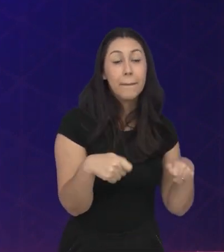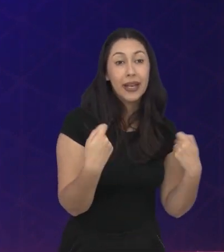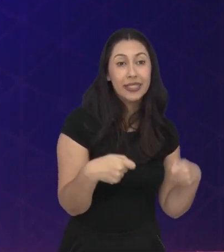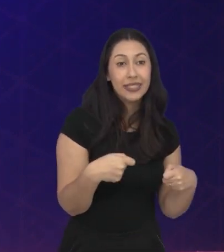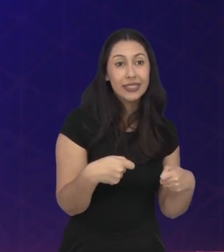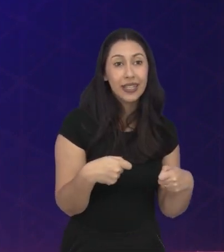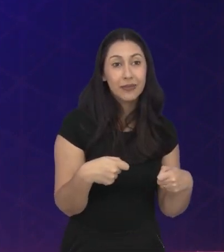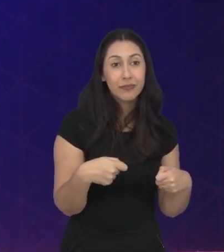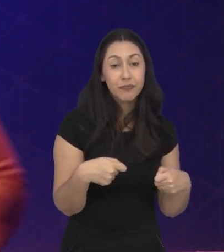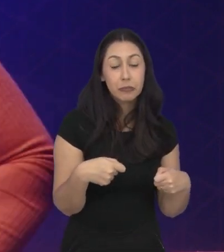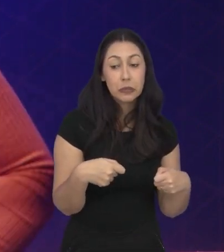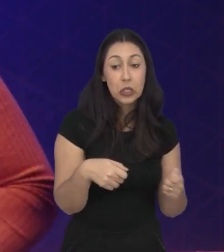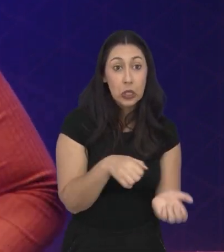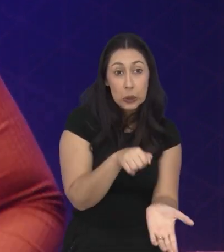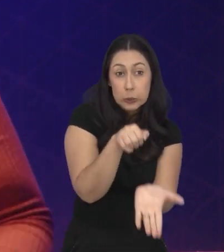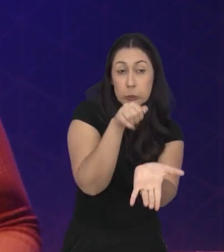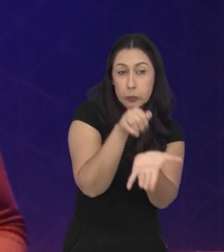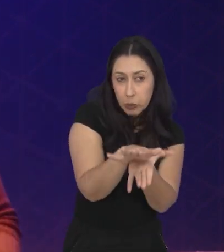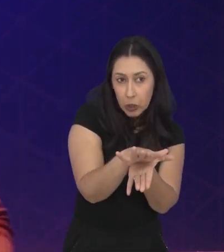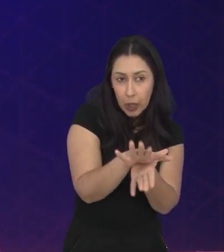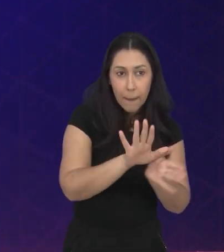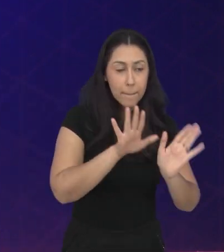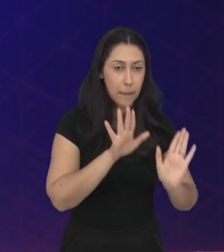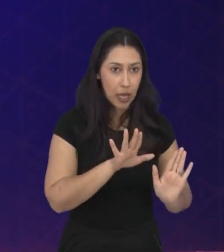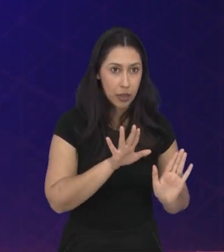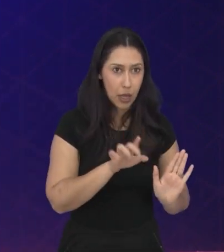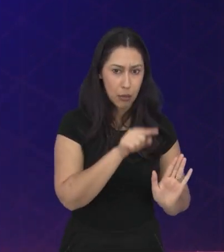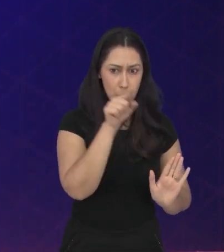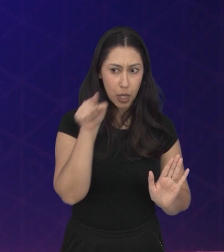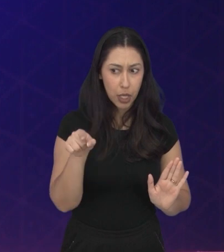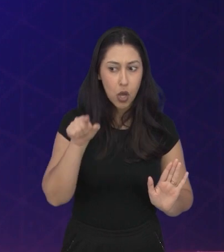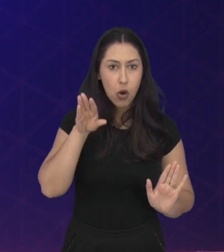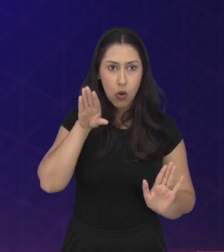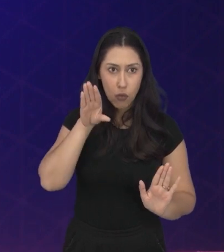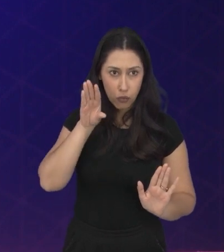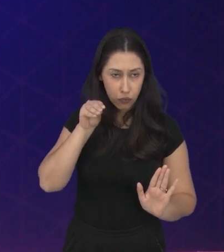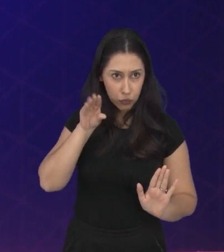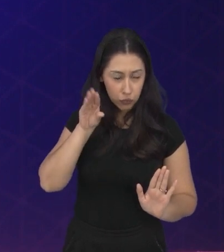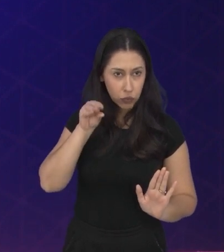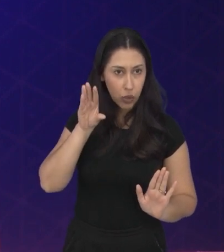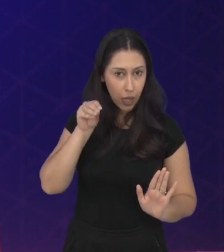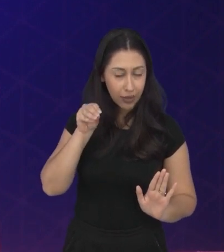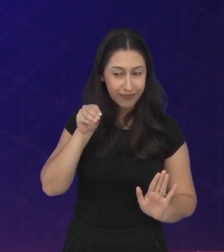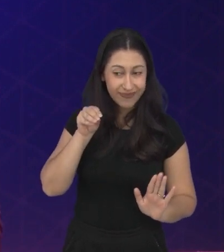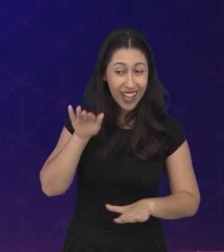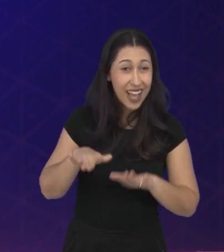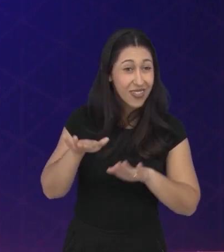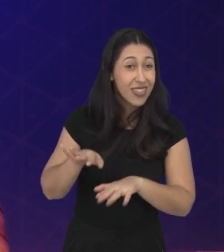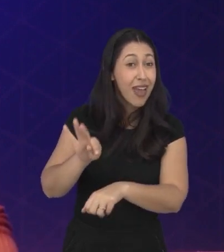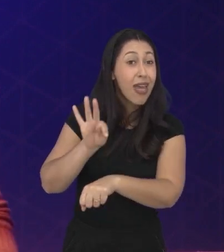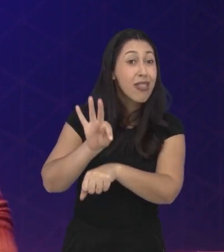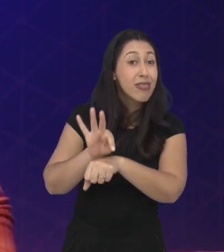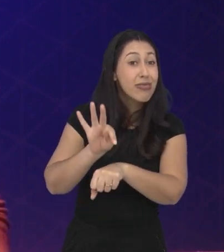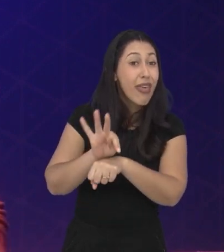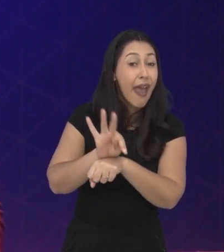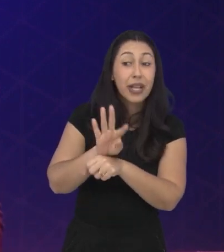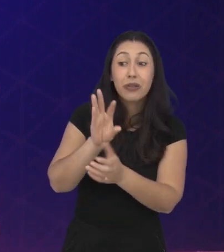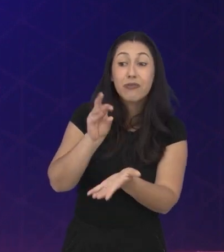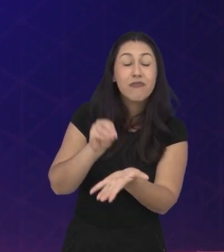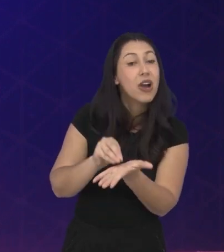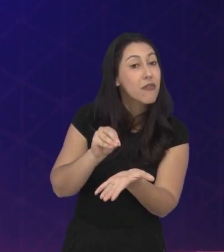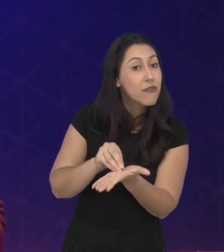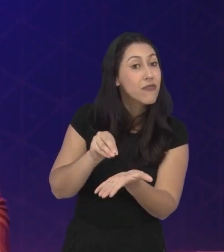escolher, por exemplo, às vezes manter um funcionário que faz um funcionário que ele tem um bom relacionamento